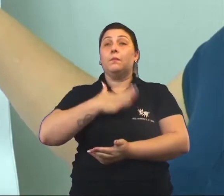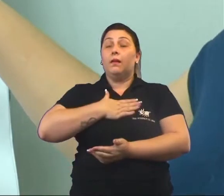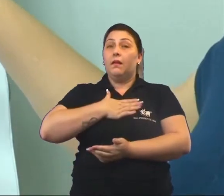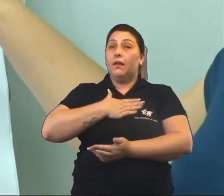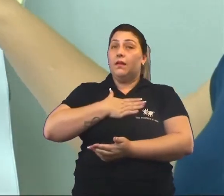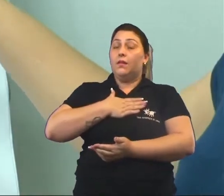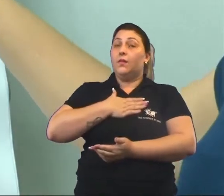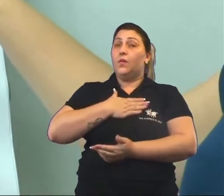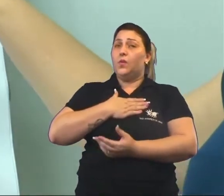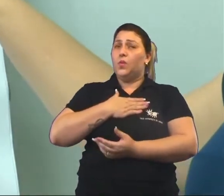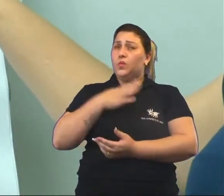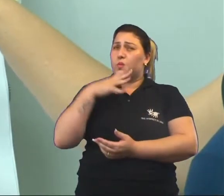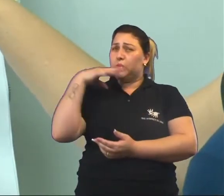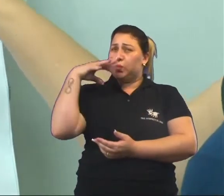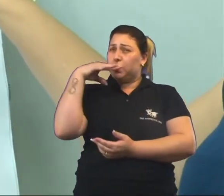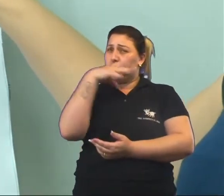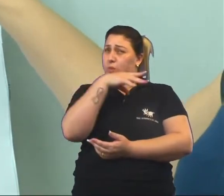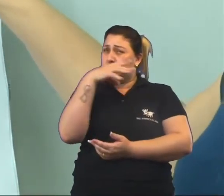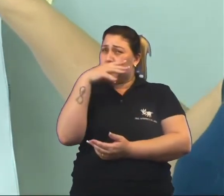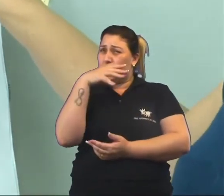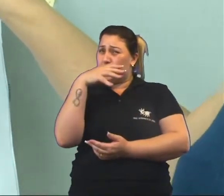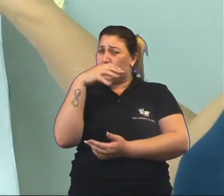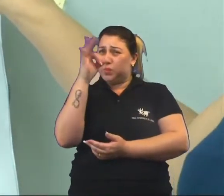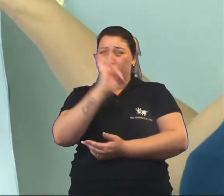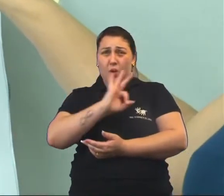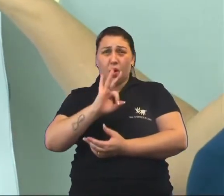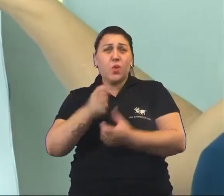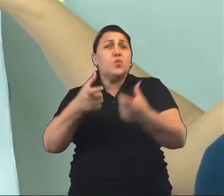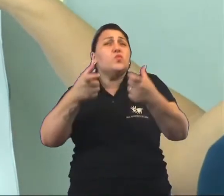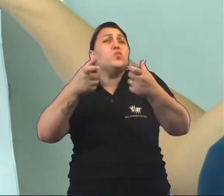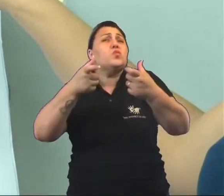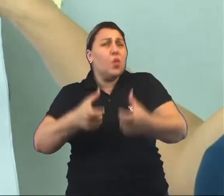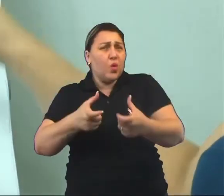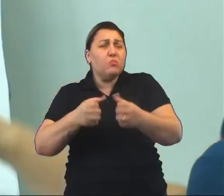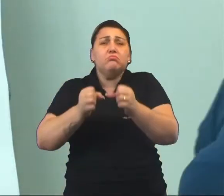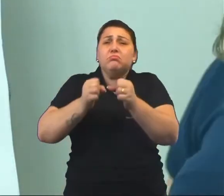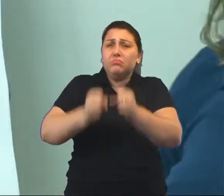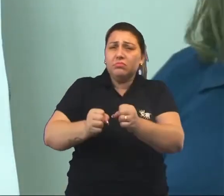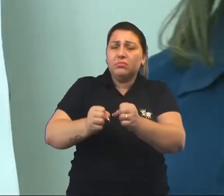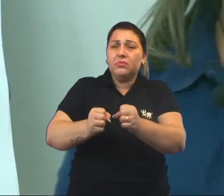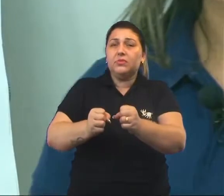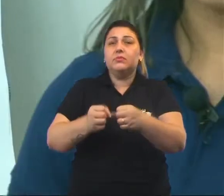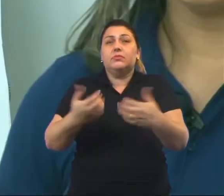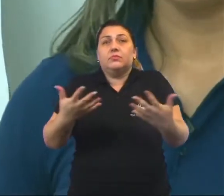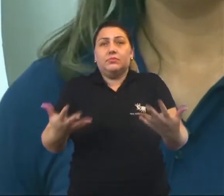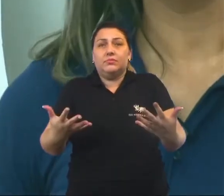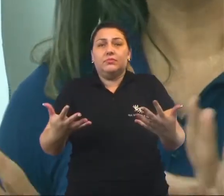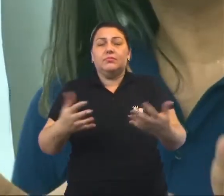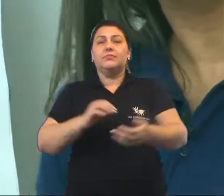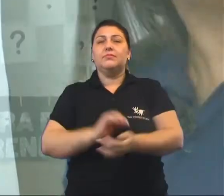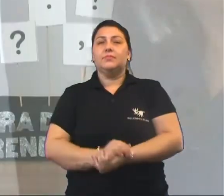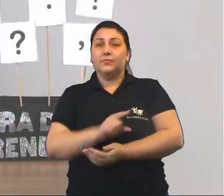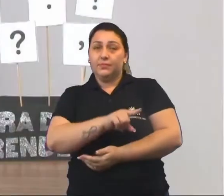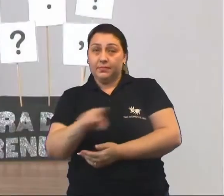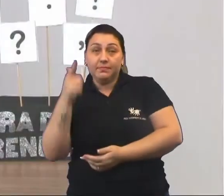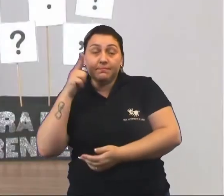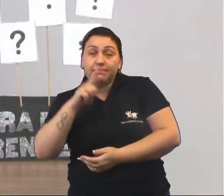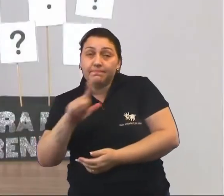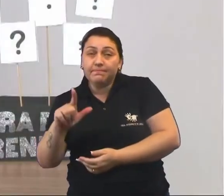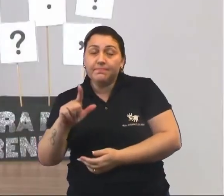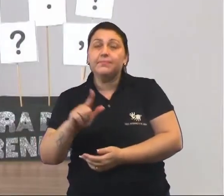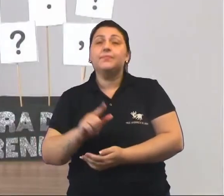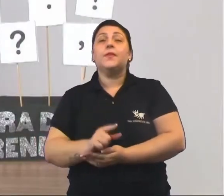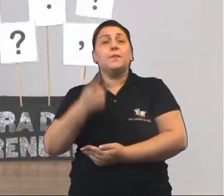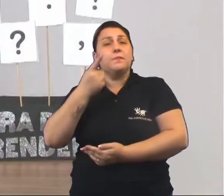nossa, que cheiro medonho! Mas de onde isso pôde? E aí, turma? Vocês conseguiram